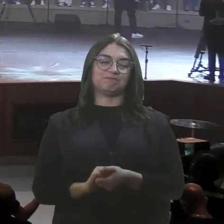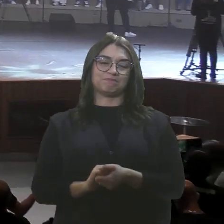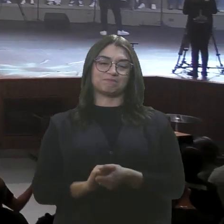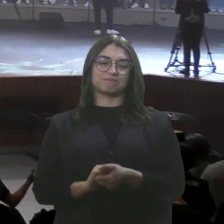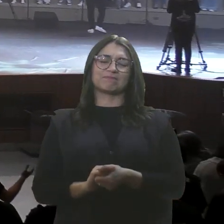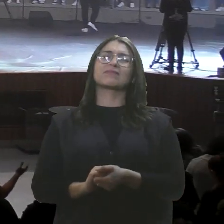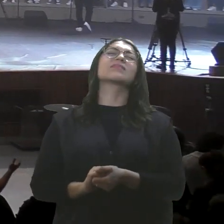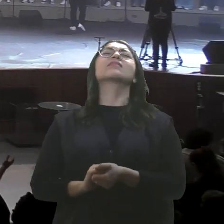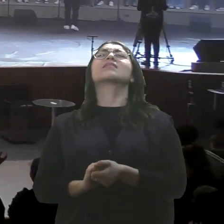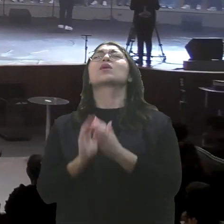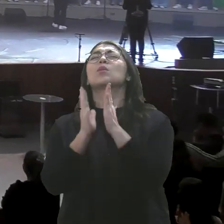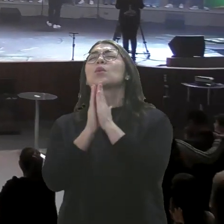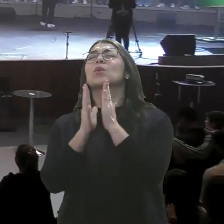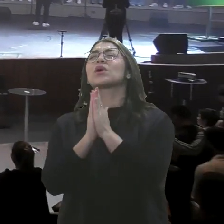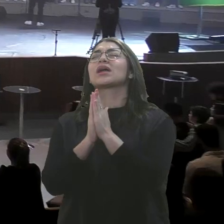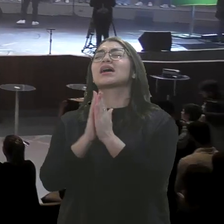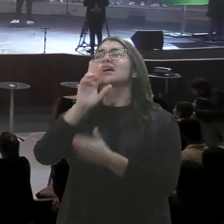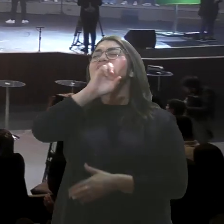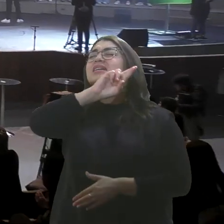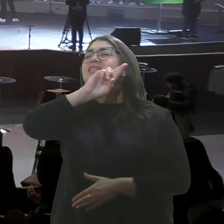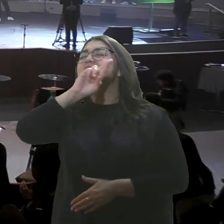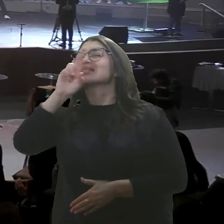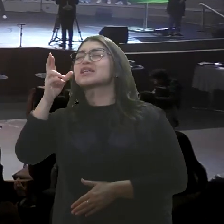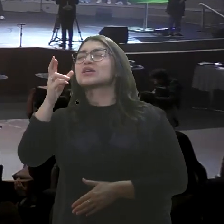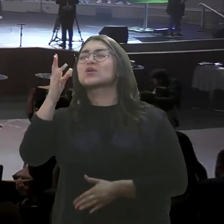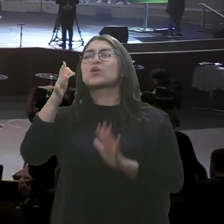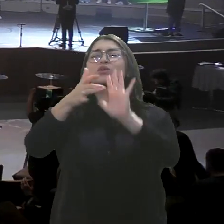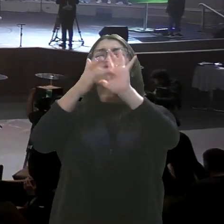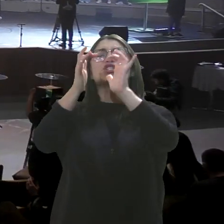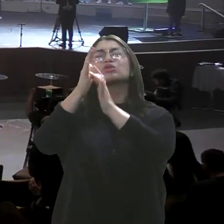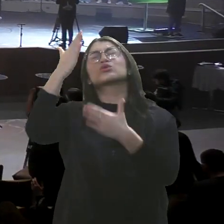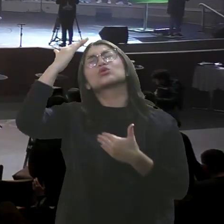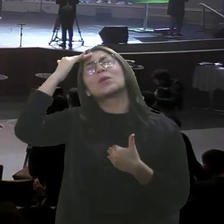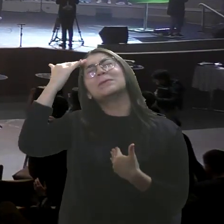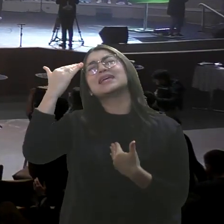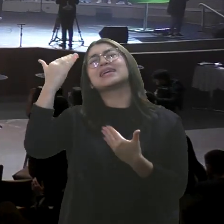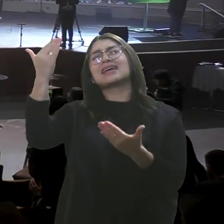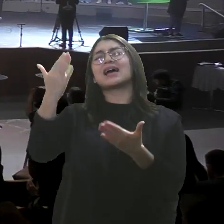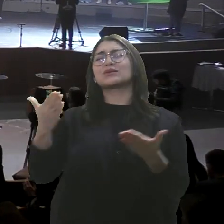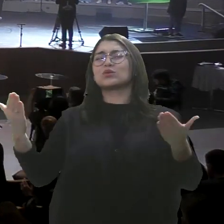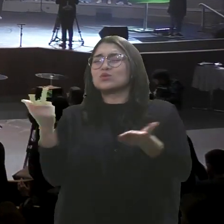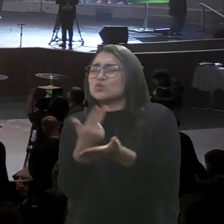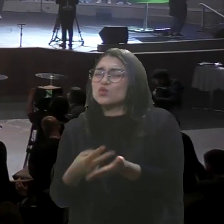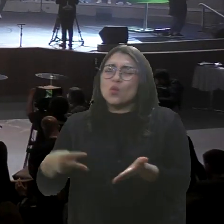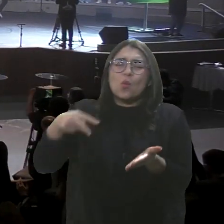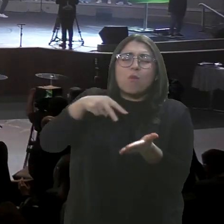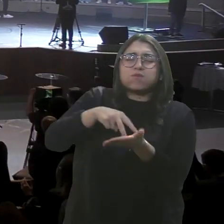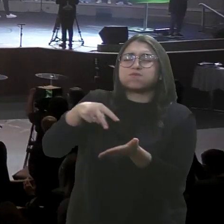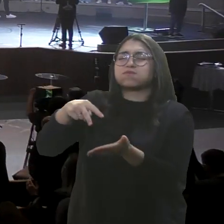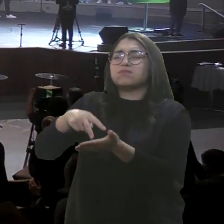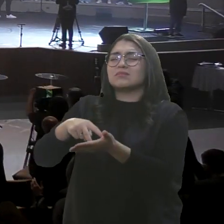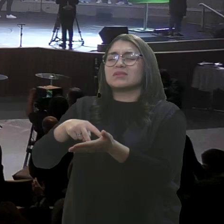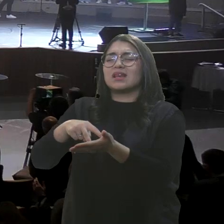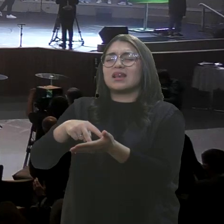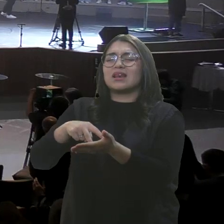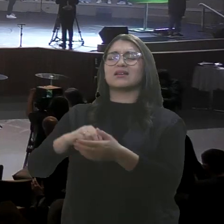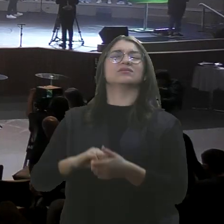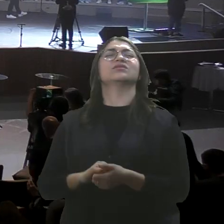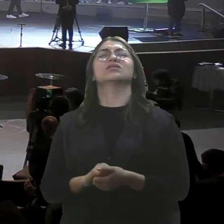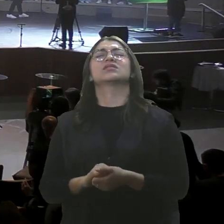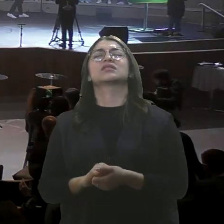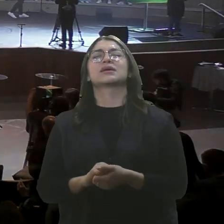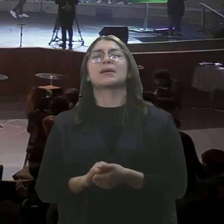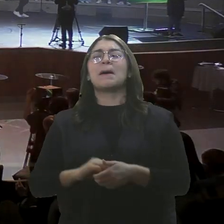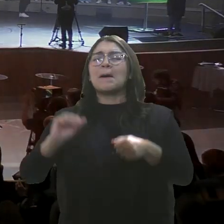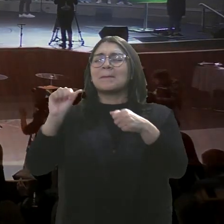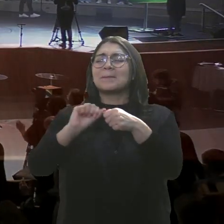Senhor Jesus, obrigado, Pai, porque o Senhor nos levanta para sermos não apenas tua criatura,